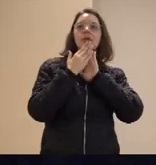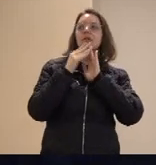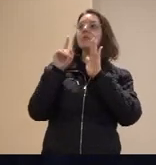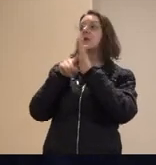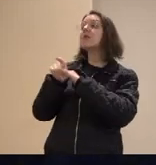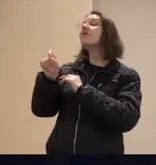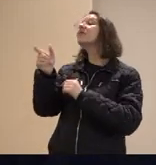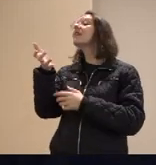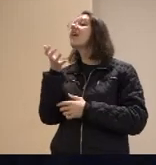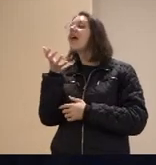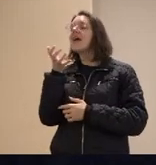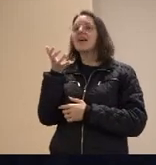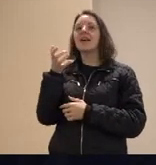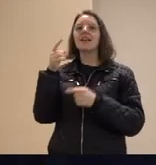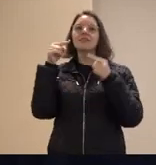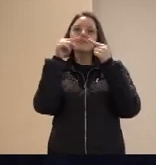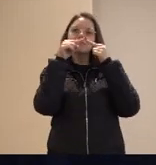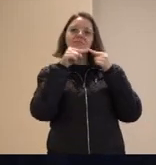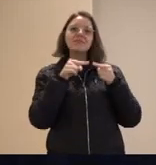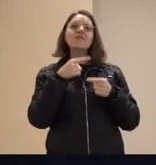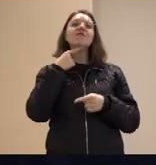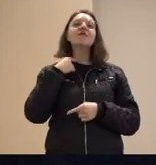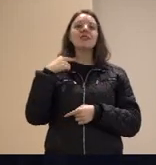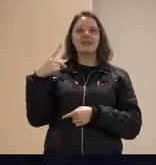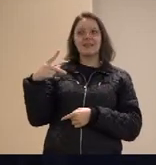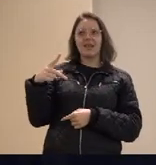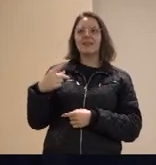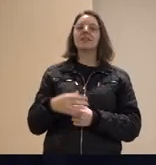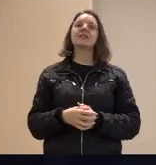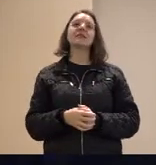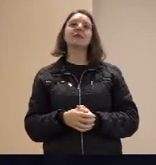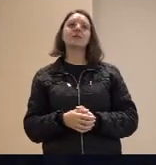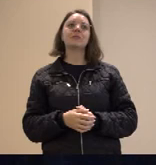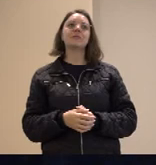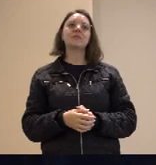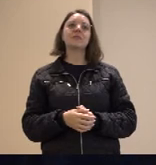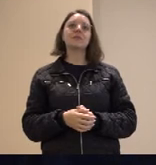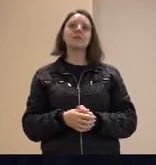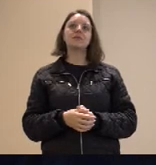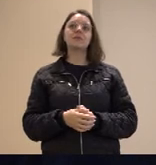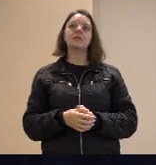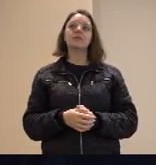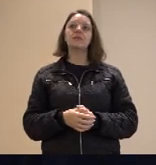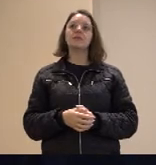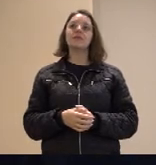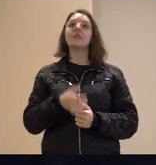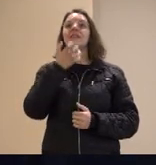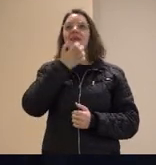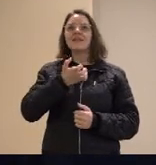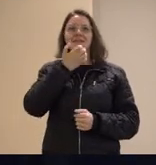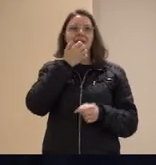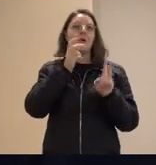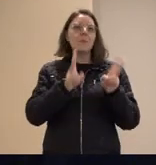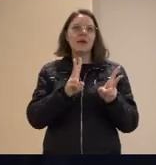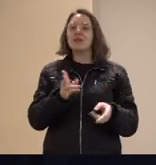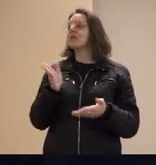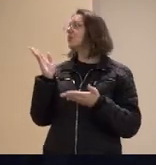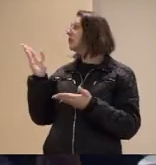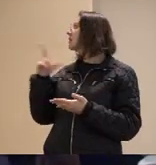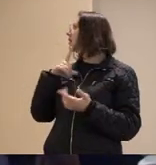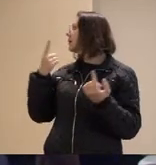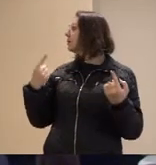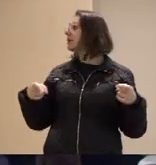tenta adequar dentro da vontade dos aniversariantes do mês. Aí também o Natal, a mesma coisa. A gente tem a parceria